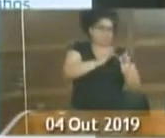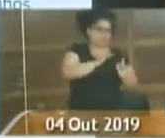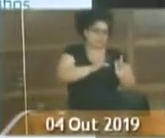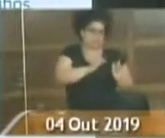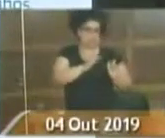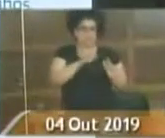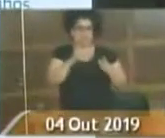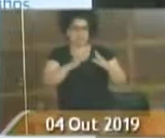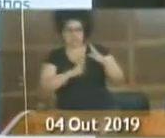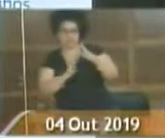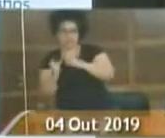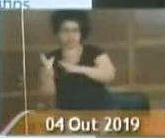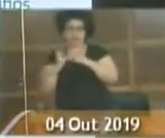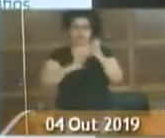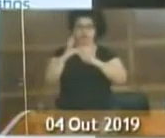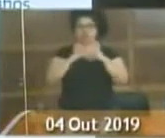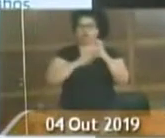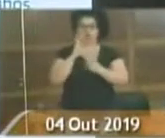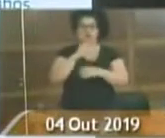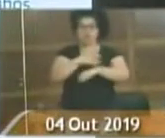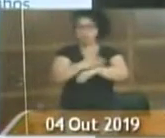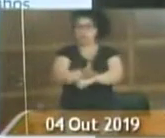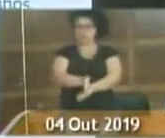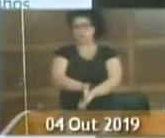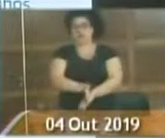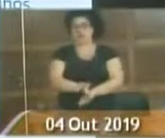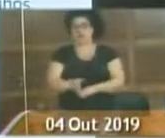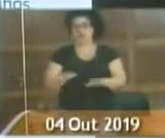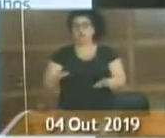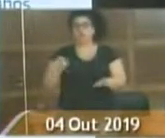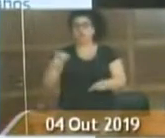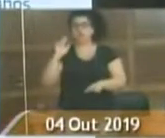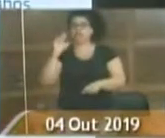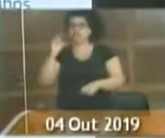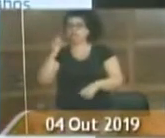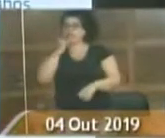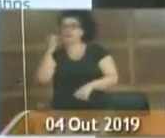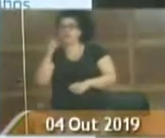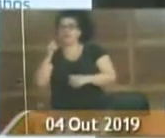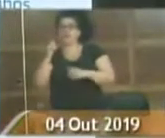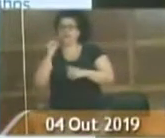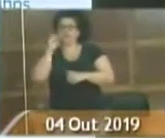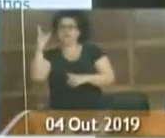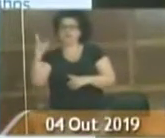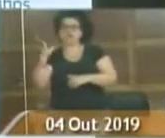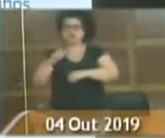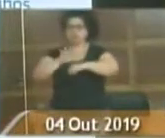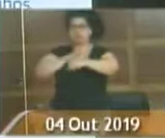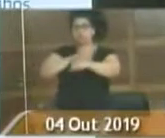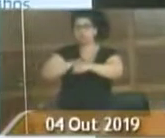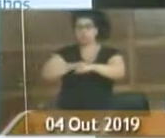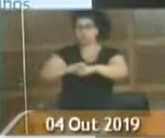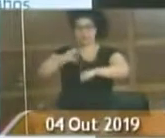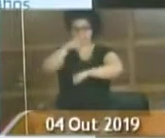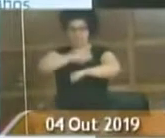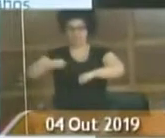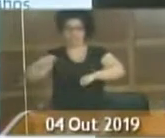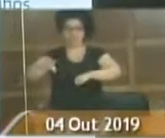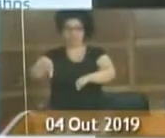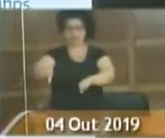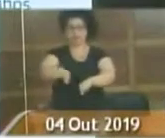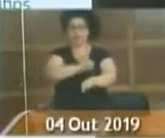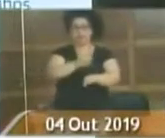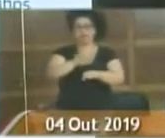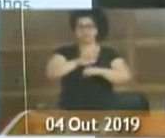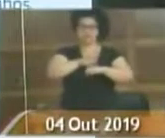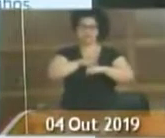seu gato briga com aquele gato. Mas aquele gato estava doente. Então, na briga, um arranha o outro, ele se contamina. Por que,